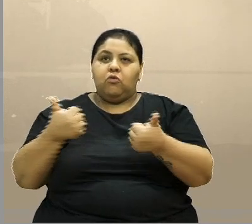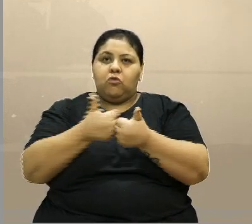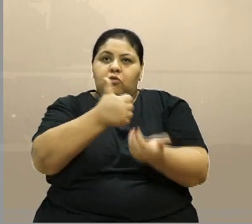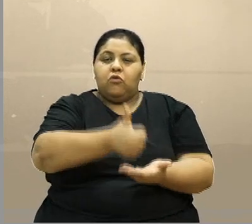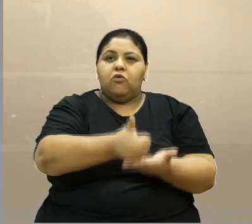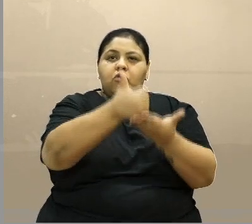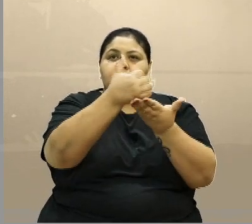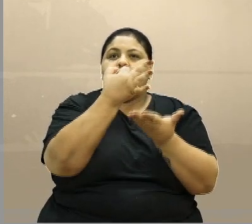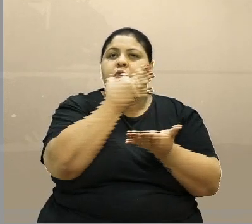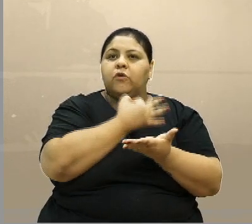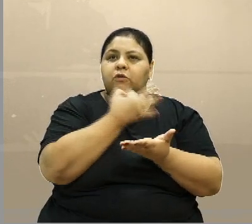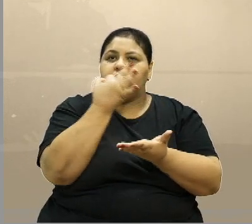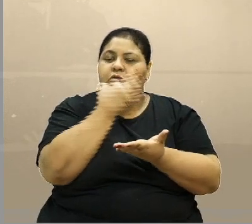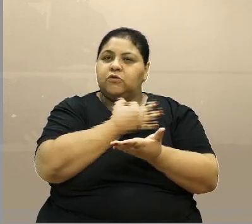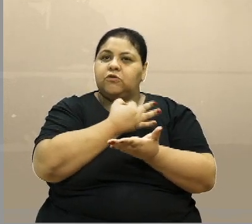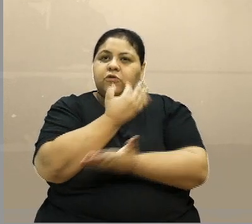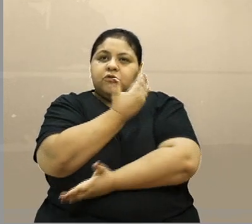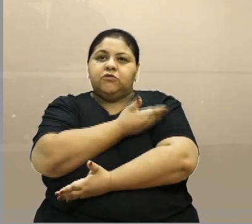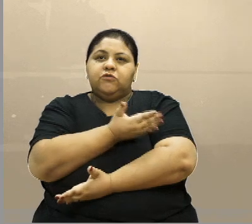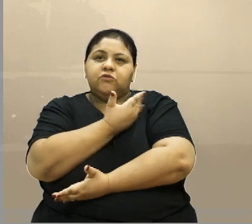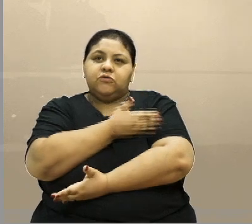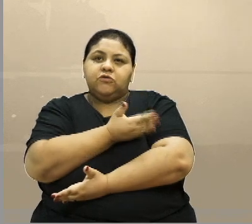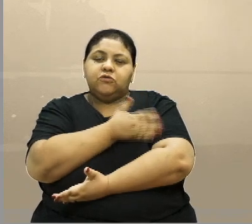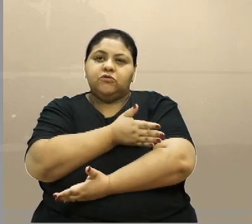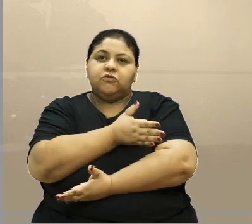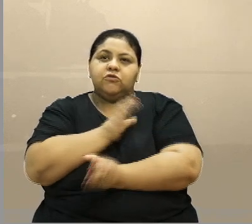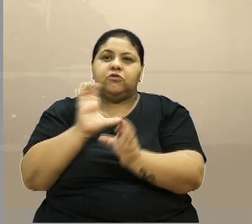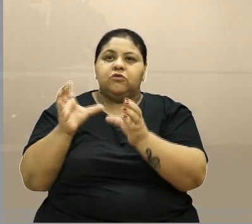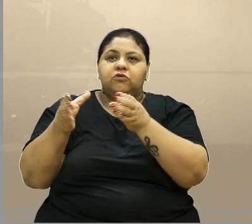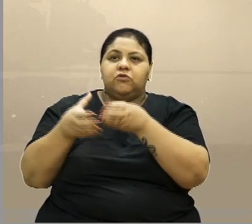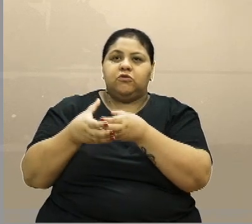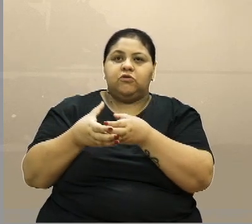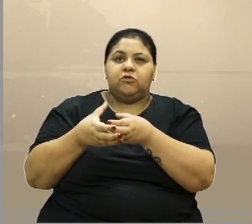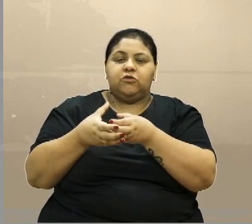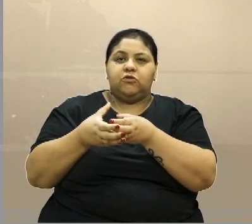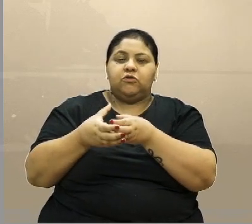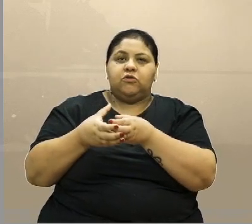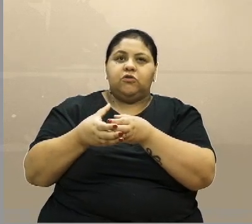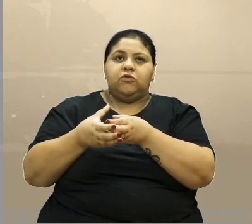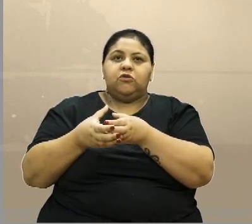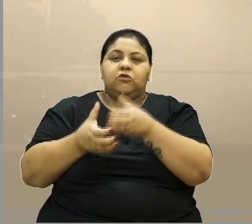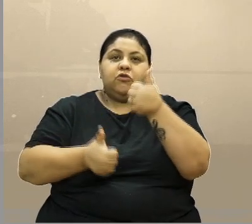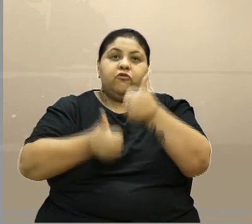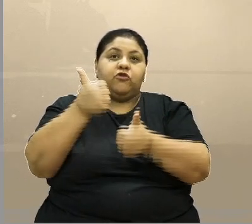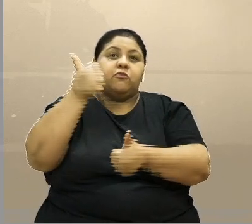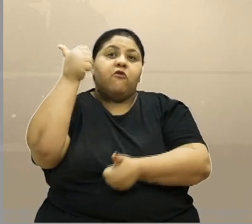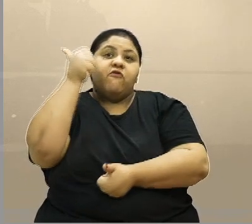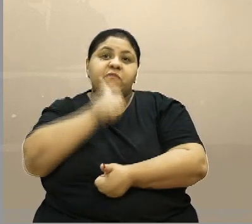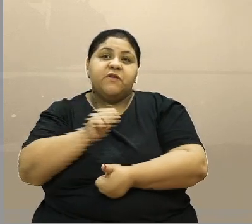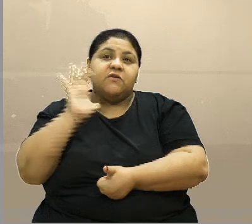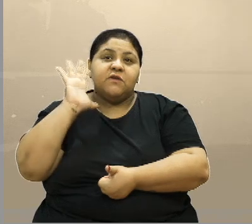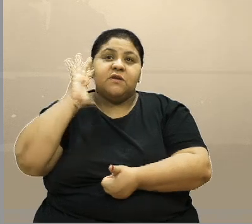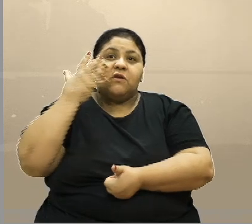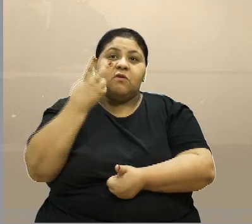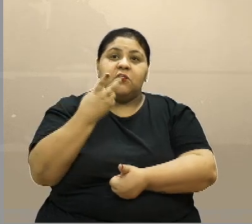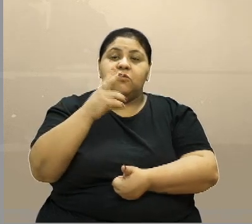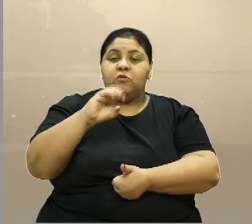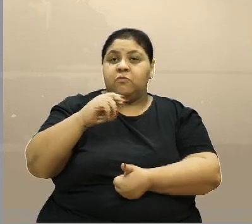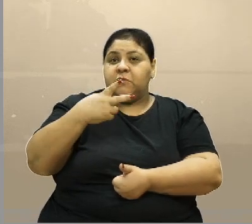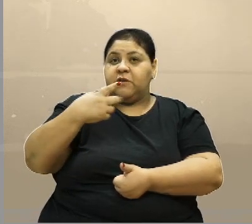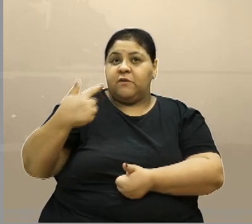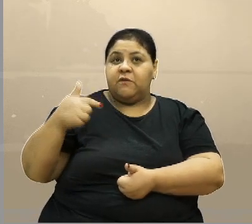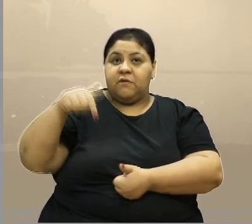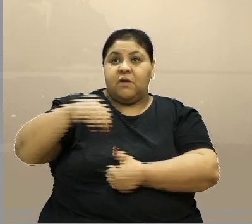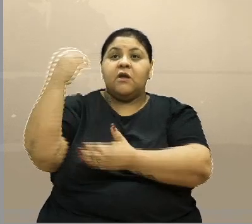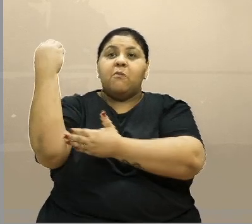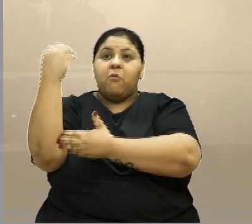uma das sedes de treinamento de uma seleção do Mundial de Futebol Feminino, que acontece em 2027, aqui no Brasil. Porto Alegre